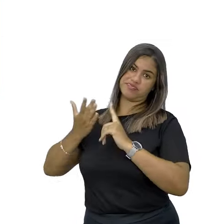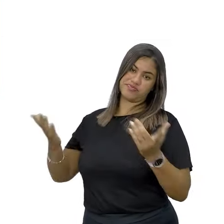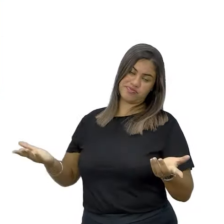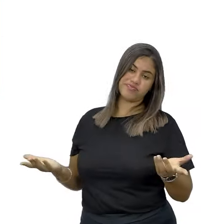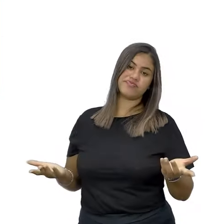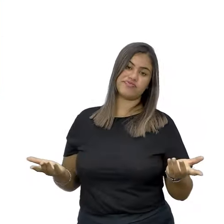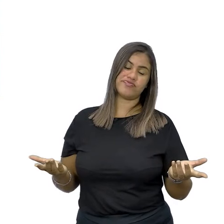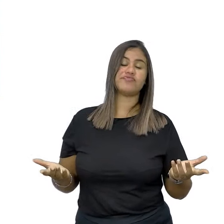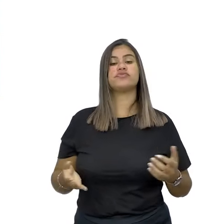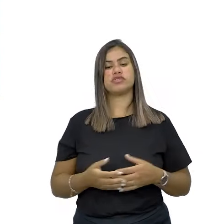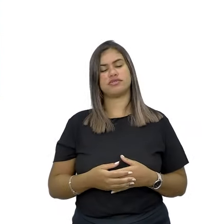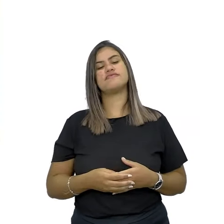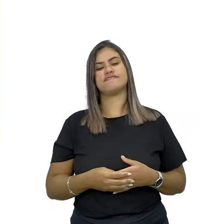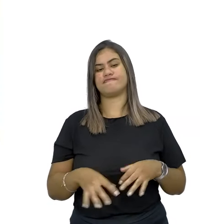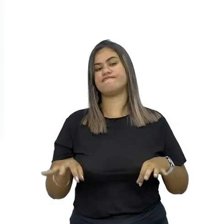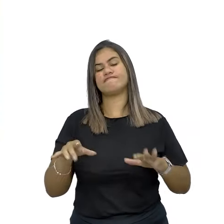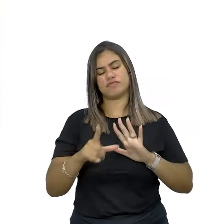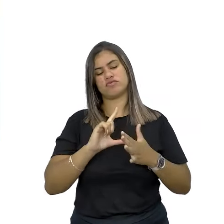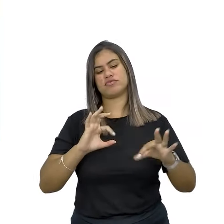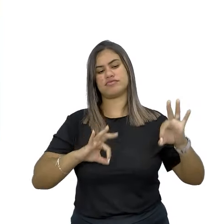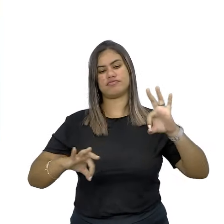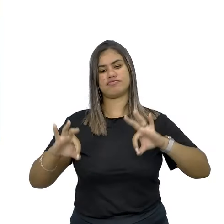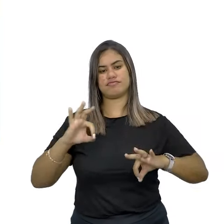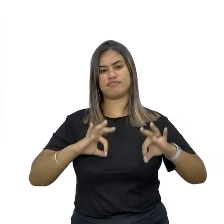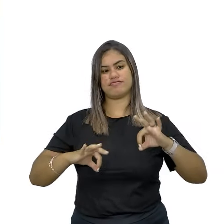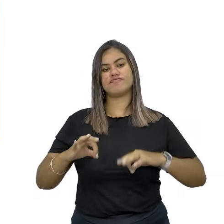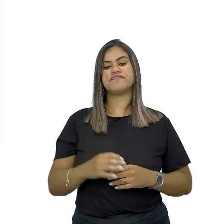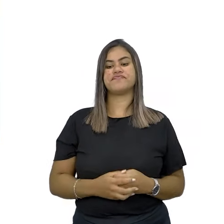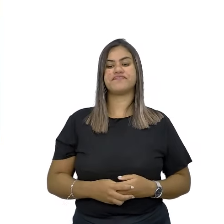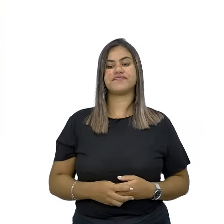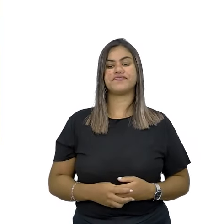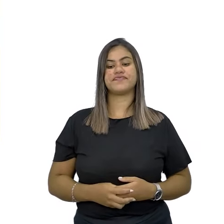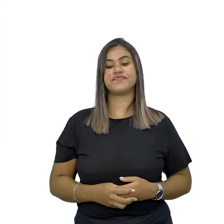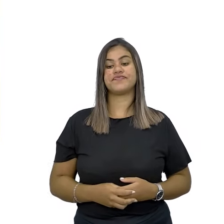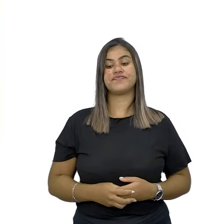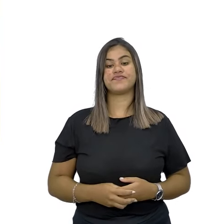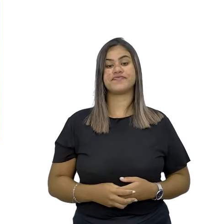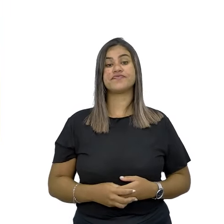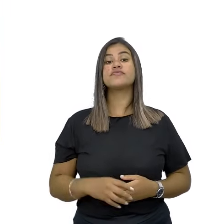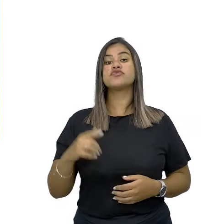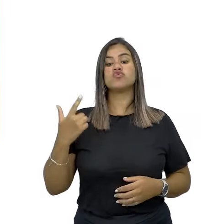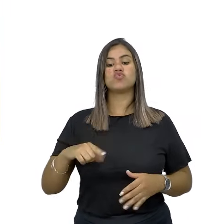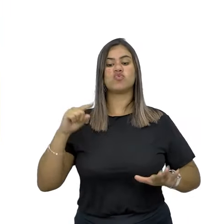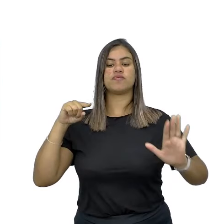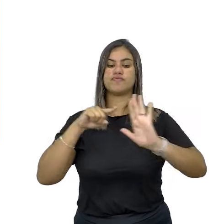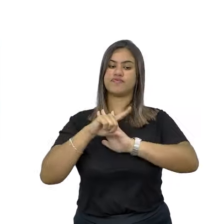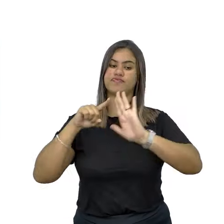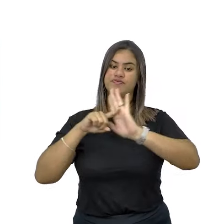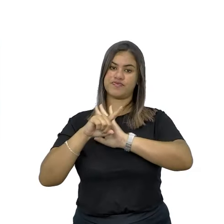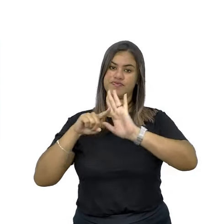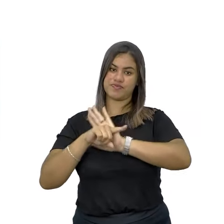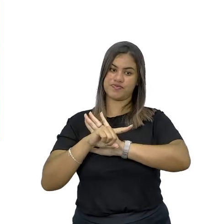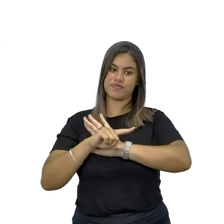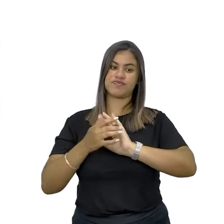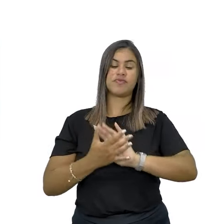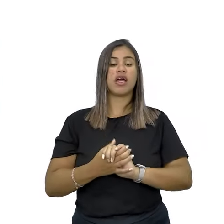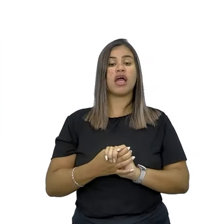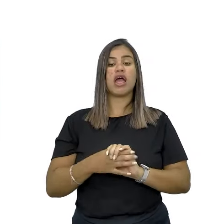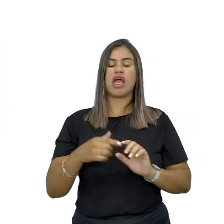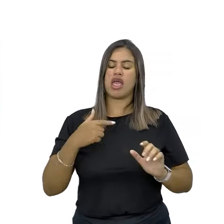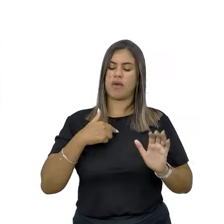Isso tudo é planejar. E fazer algumas perguntas. Será que eu reservei